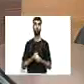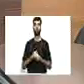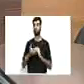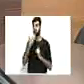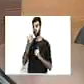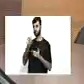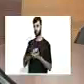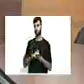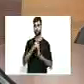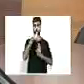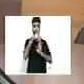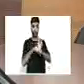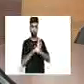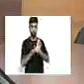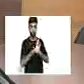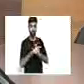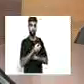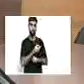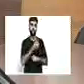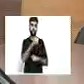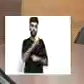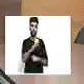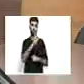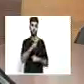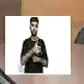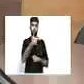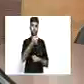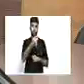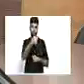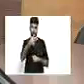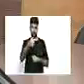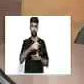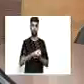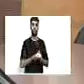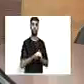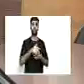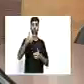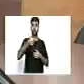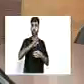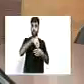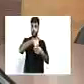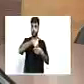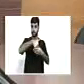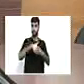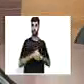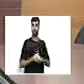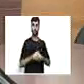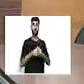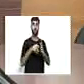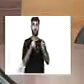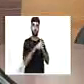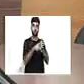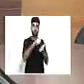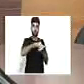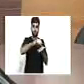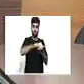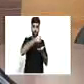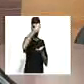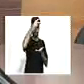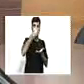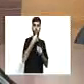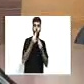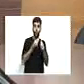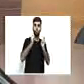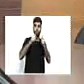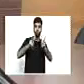secretário projeto de lei número 18 de 2017 segunda votação Prefeito Municipal dispõe sobre